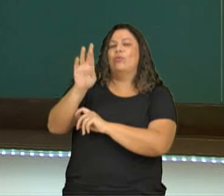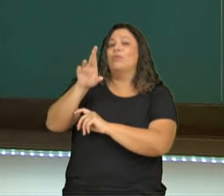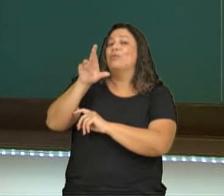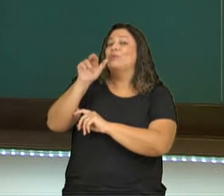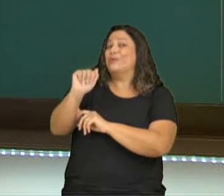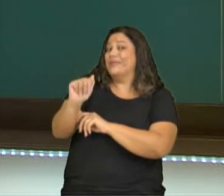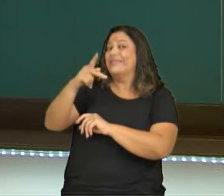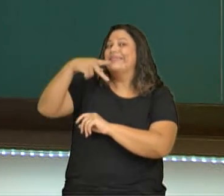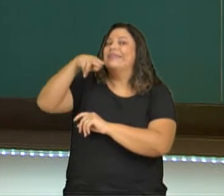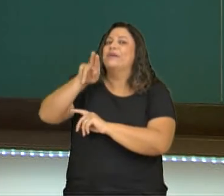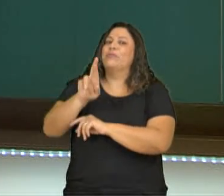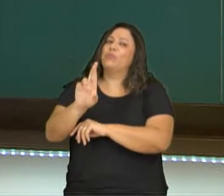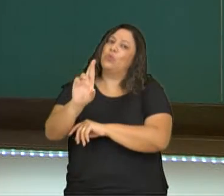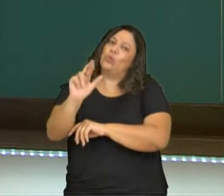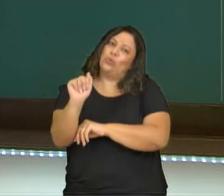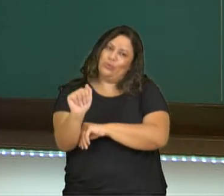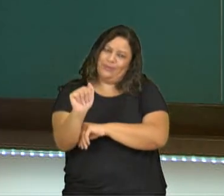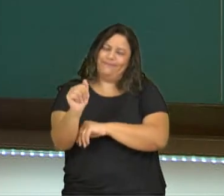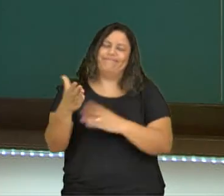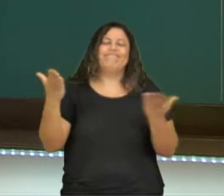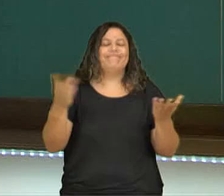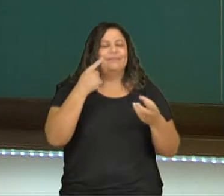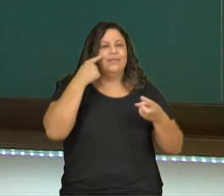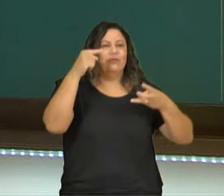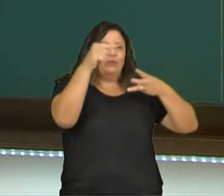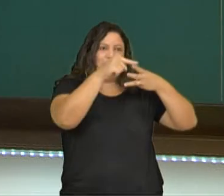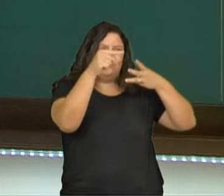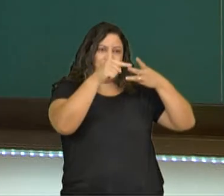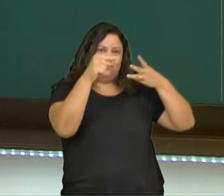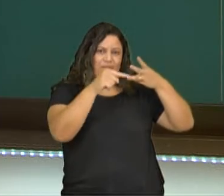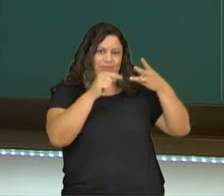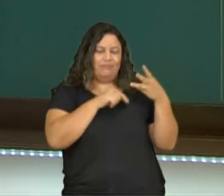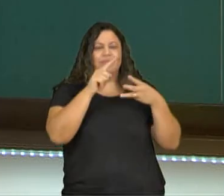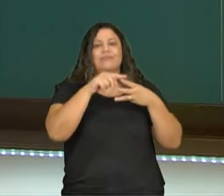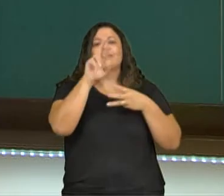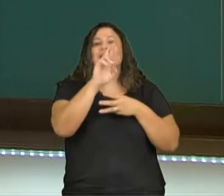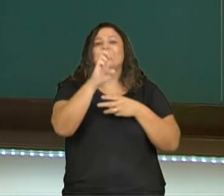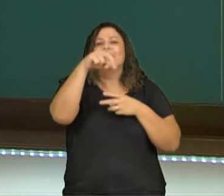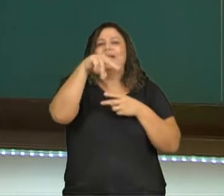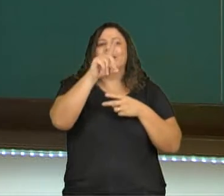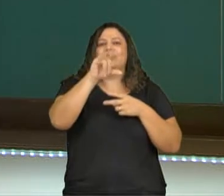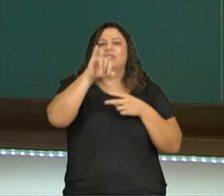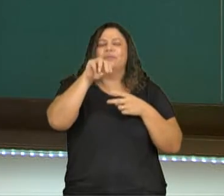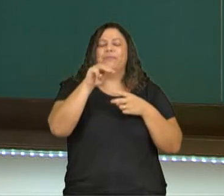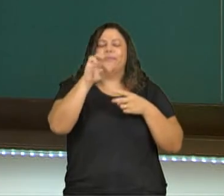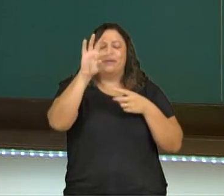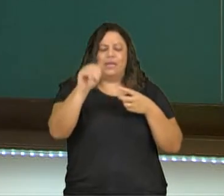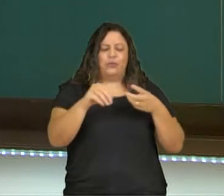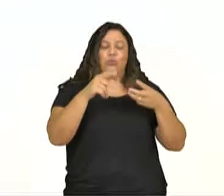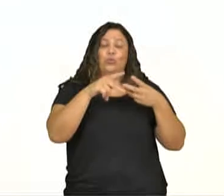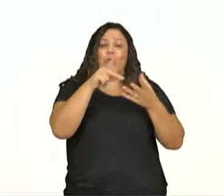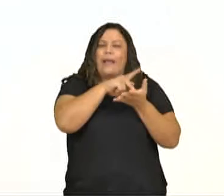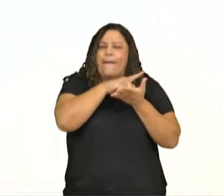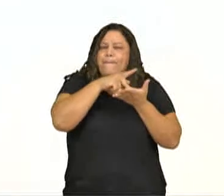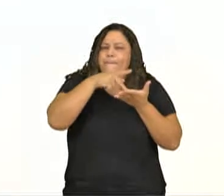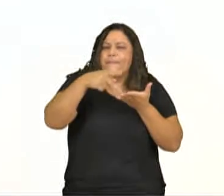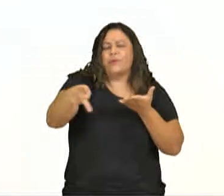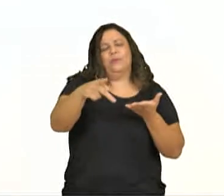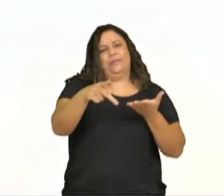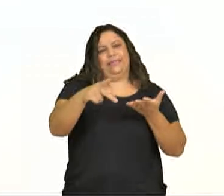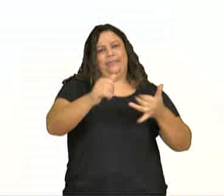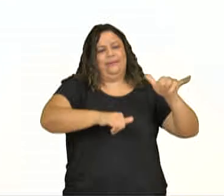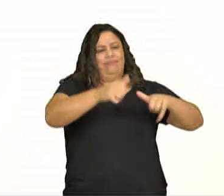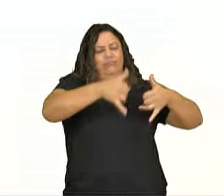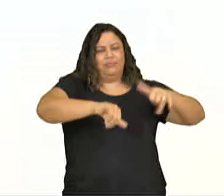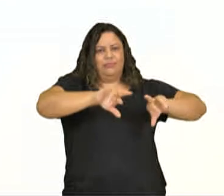vimos rendimento, nós vimos pureza de reagente, certo? Então, o que é uma água ultra pura? Então, ela se refere